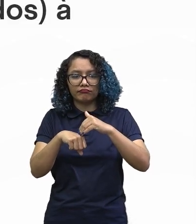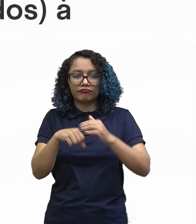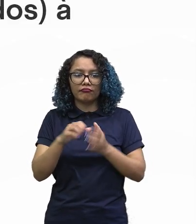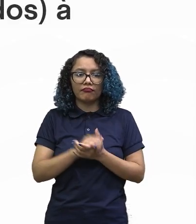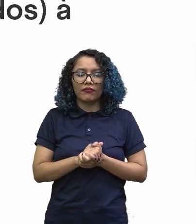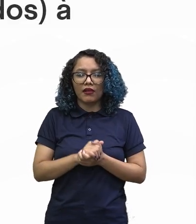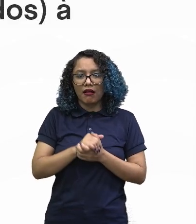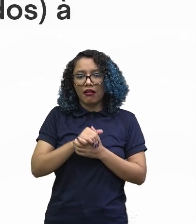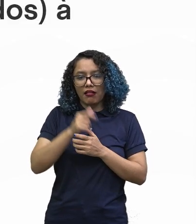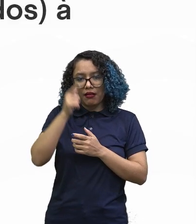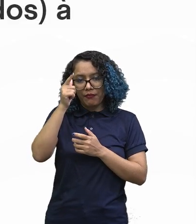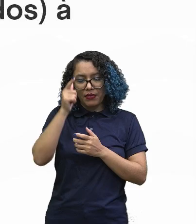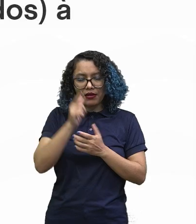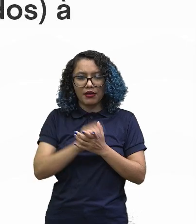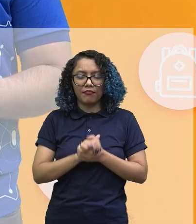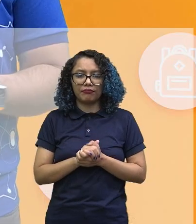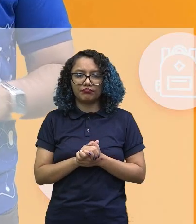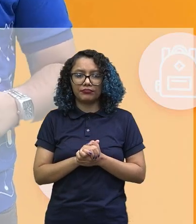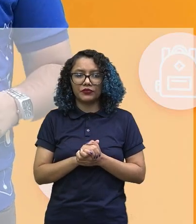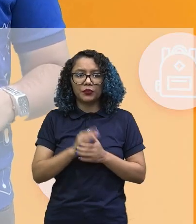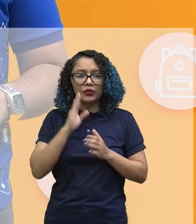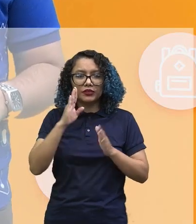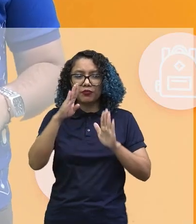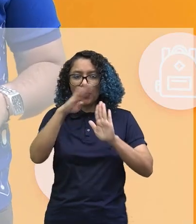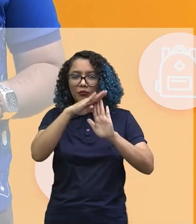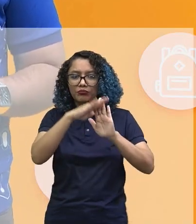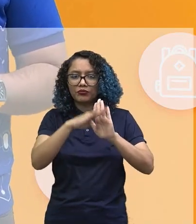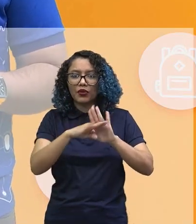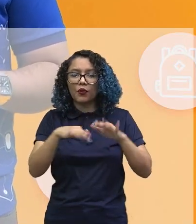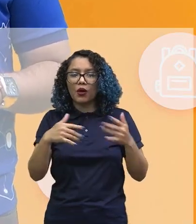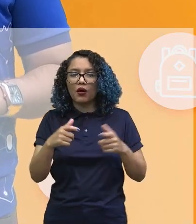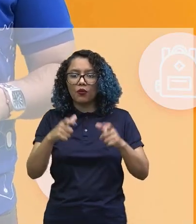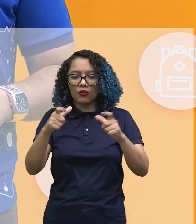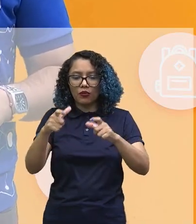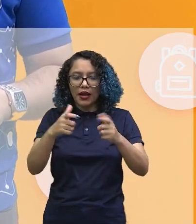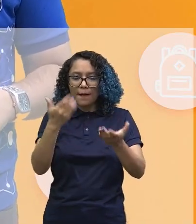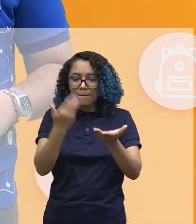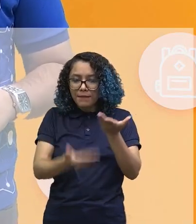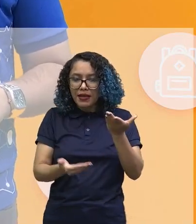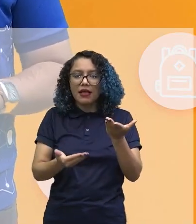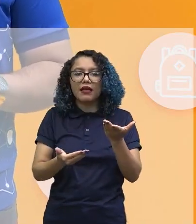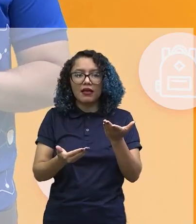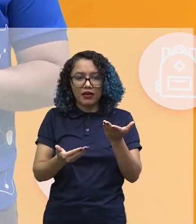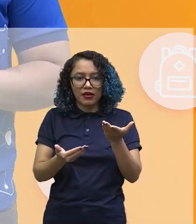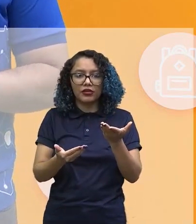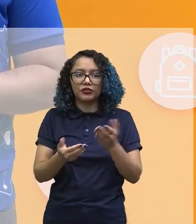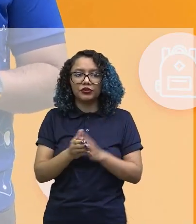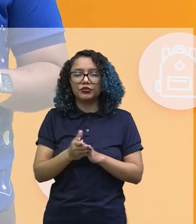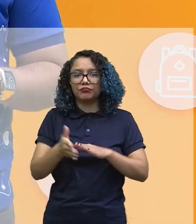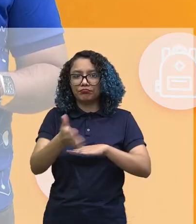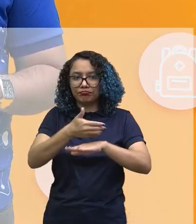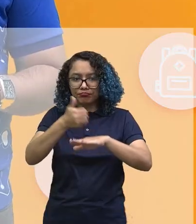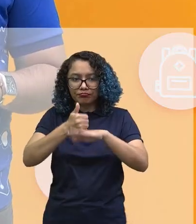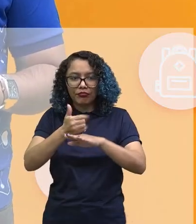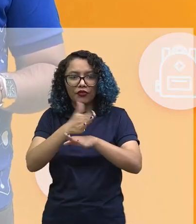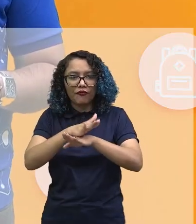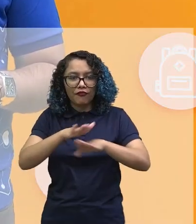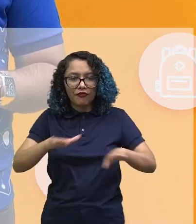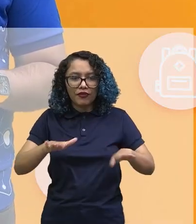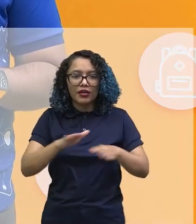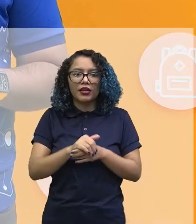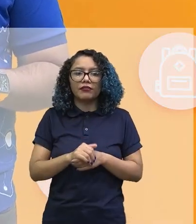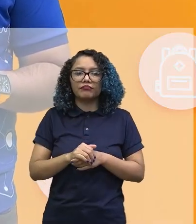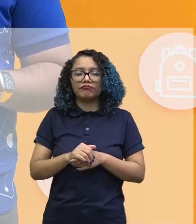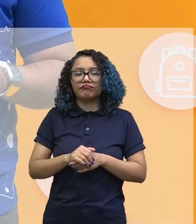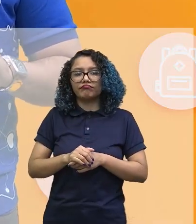termos do tratado foram perdas de território, descolonização, redução das